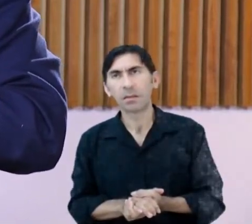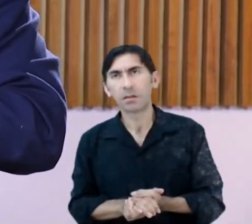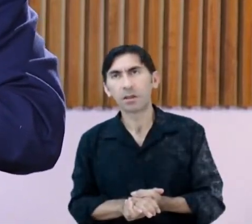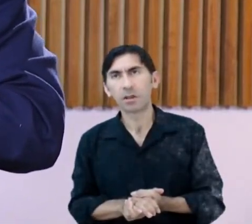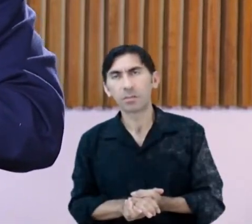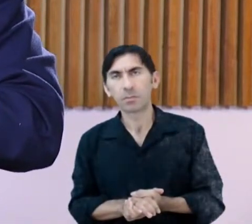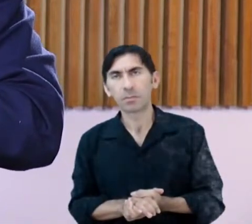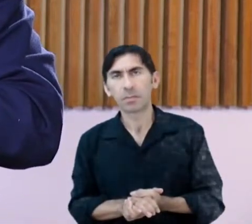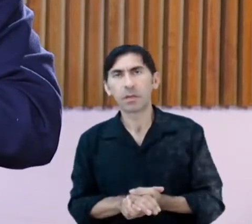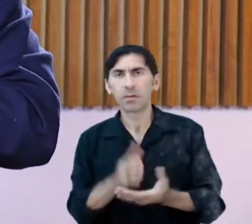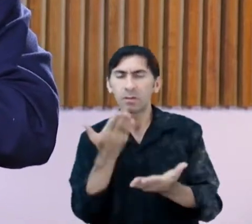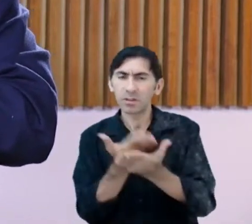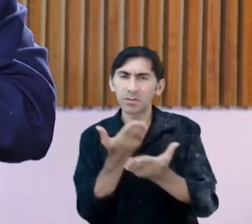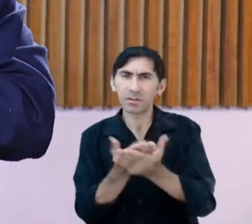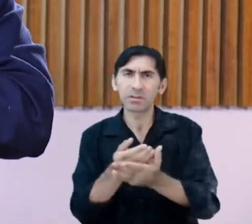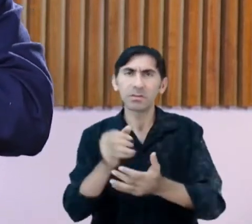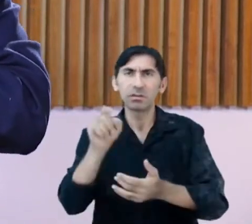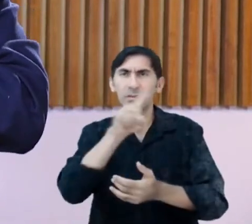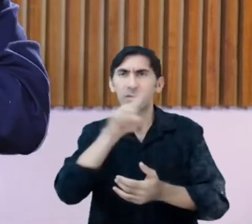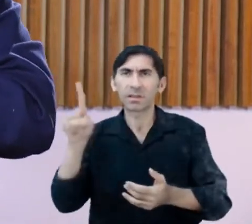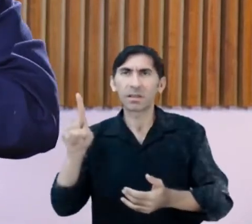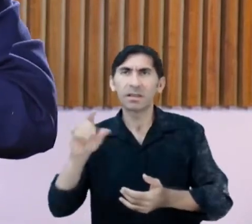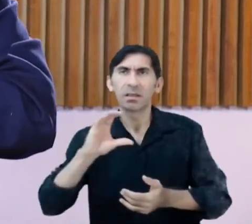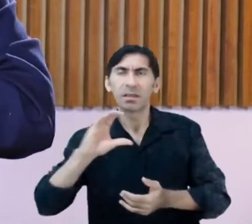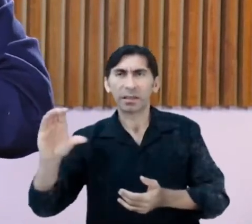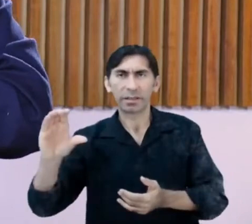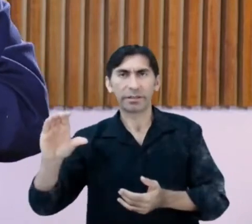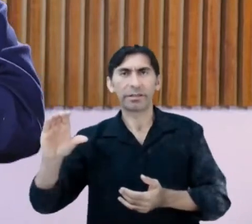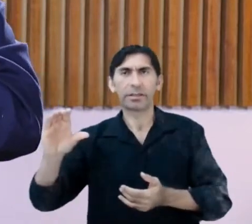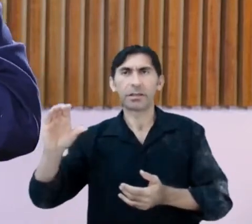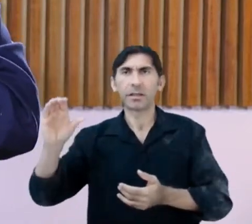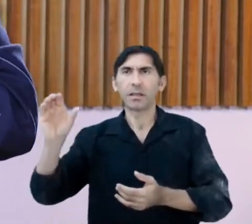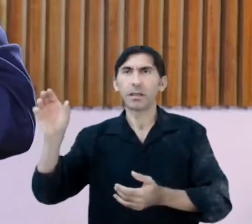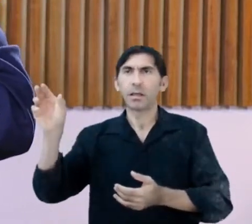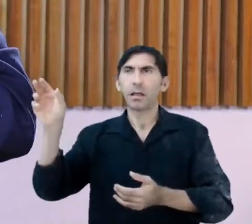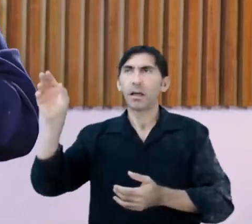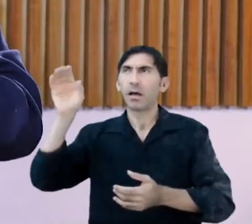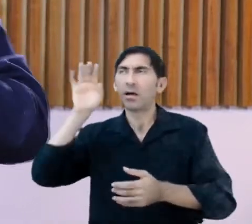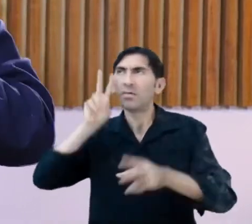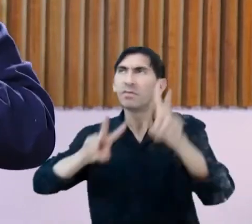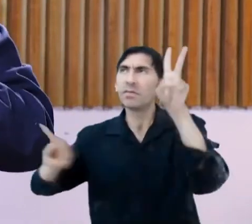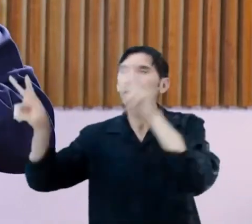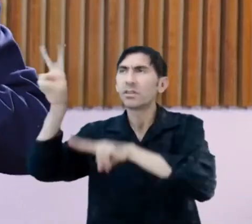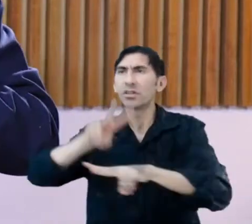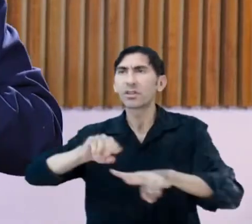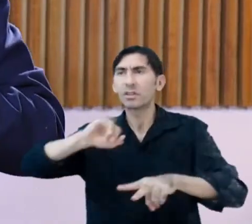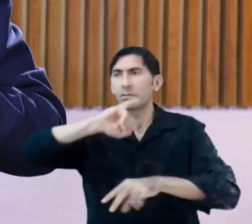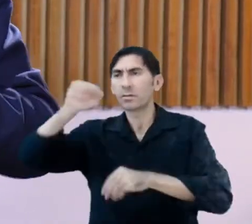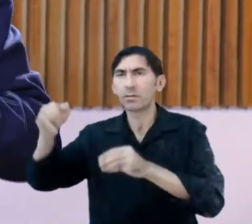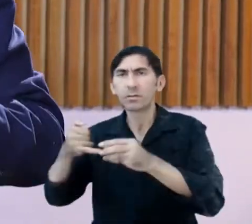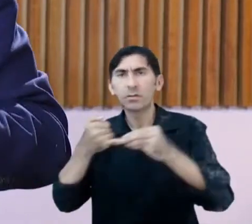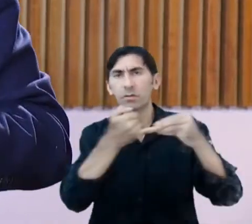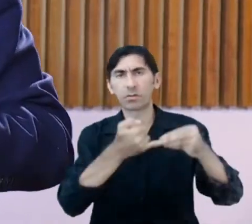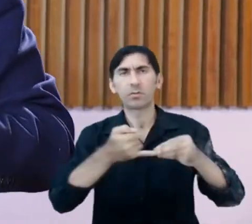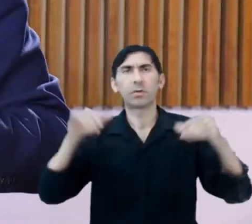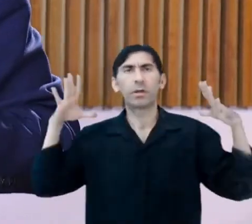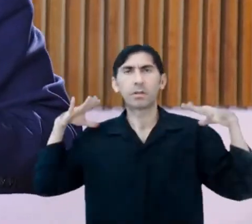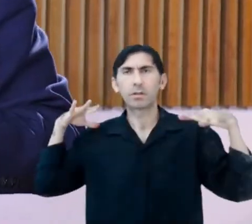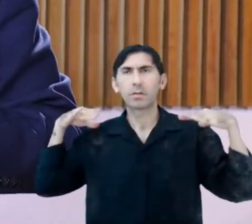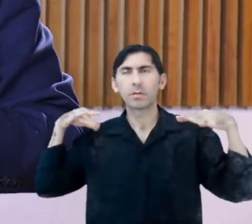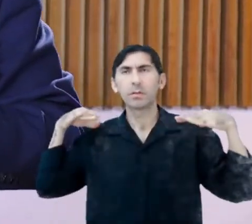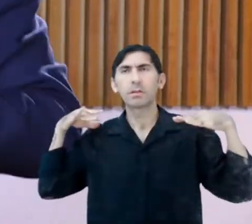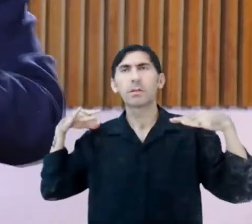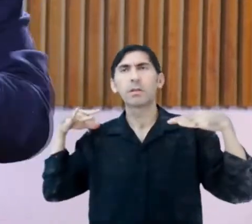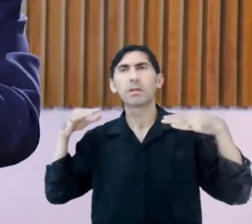Zacarias capítulo 3, a visão de Josué e o anjo, diz a inspiração que essa visão de Josué e o anjo se aplica ao povo de